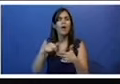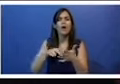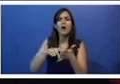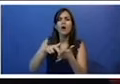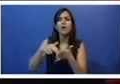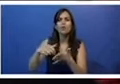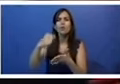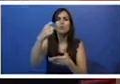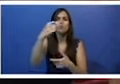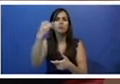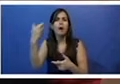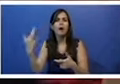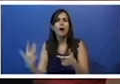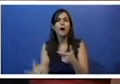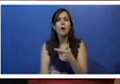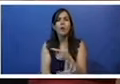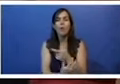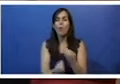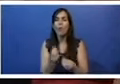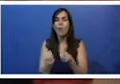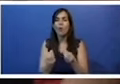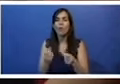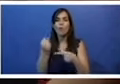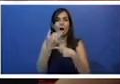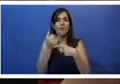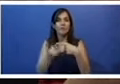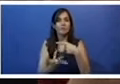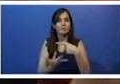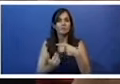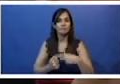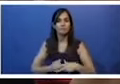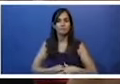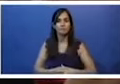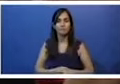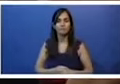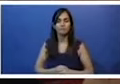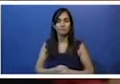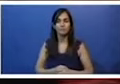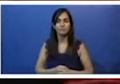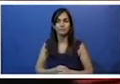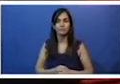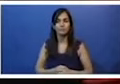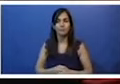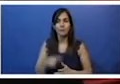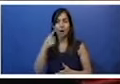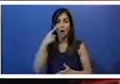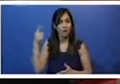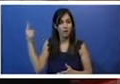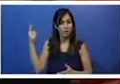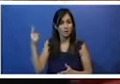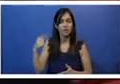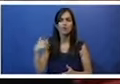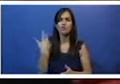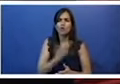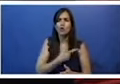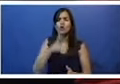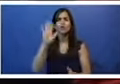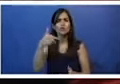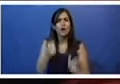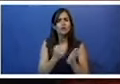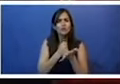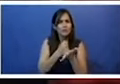quatro partes como que eu represento isso na fração olha aqui que nós já ajudamos